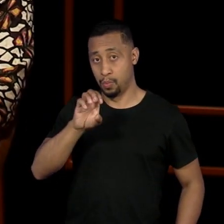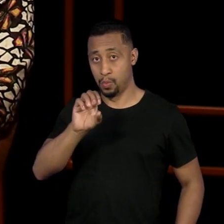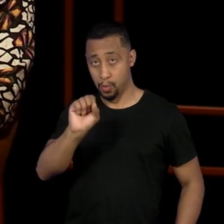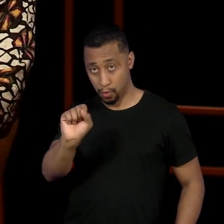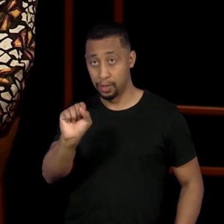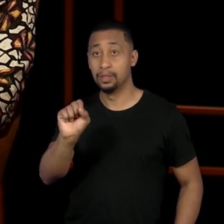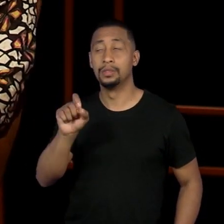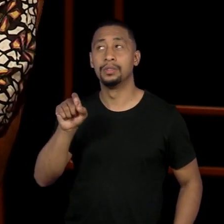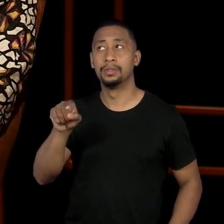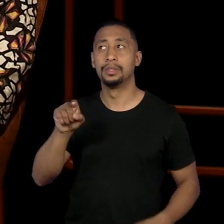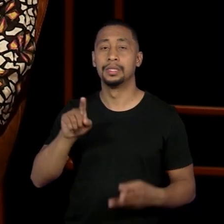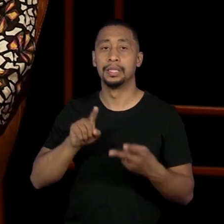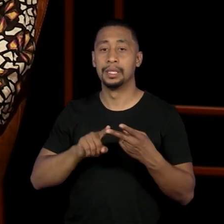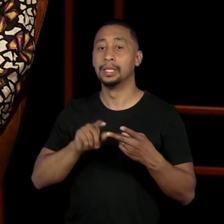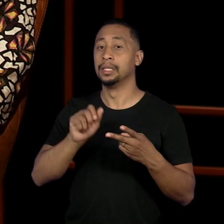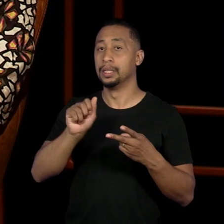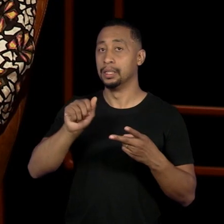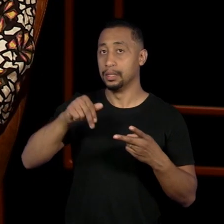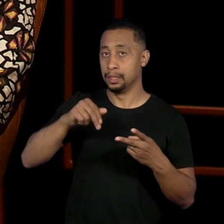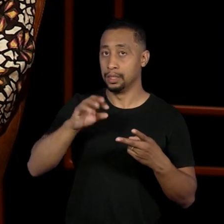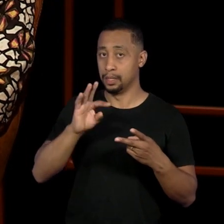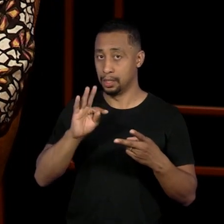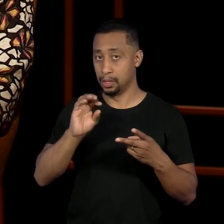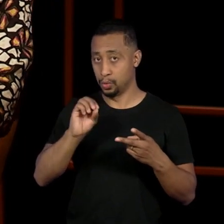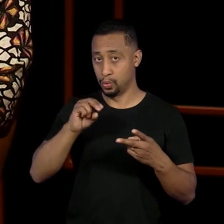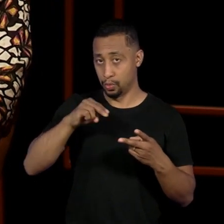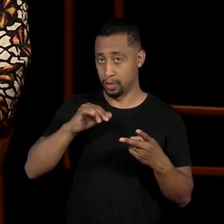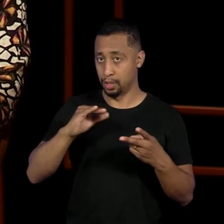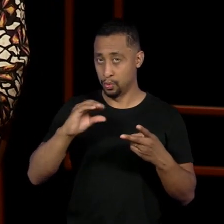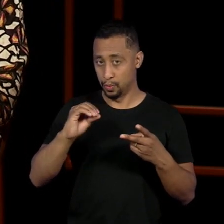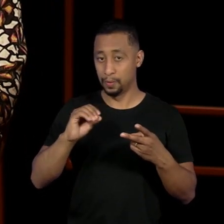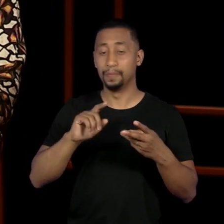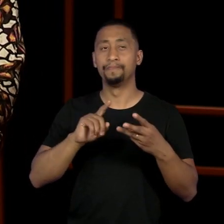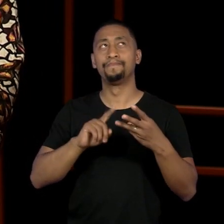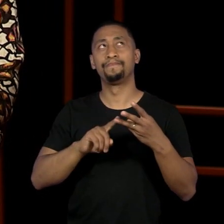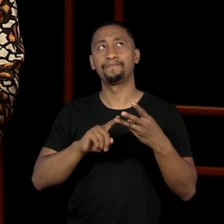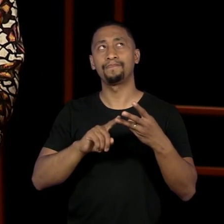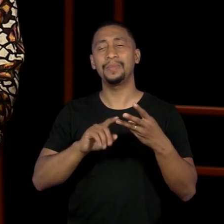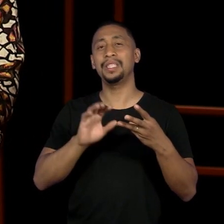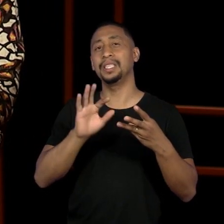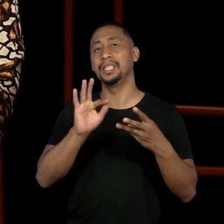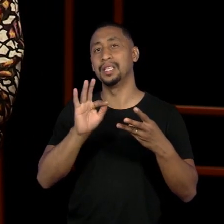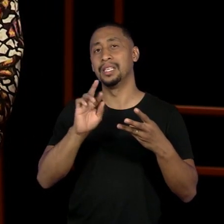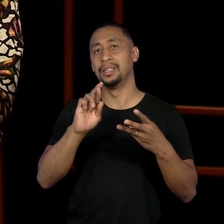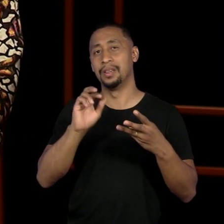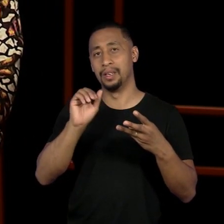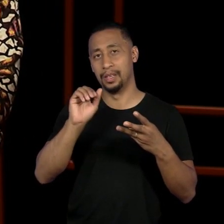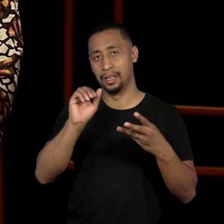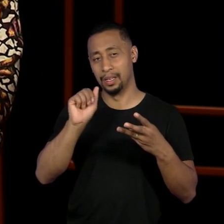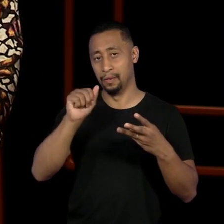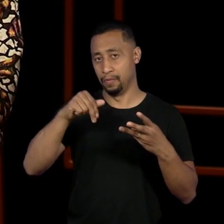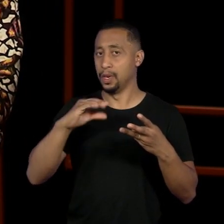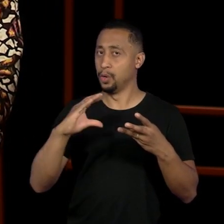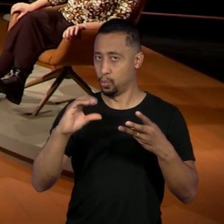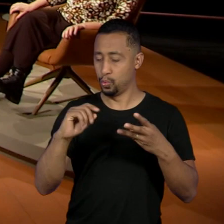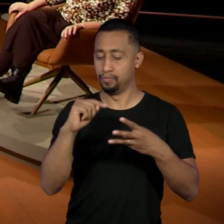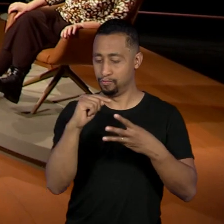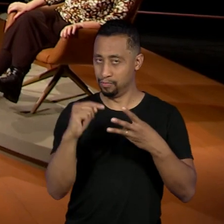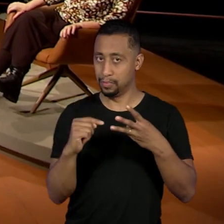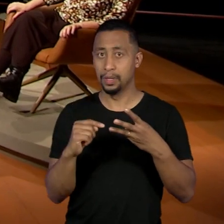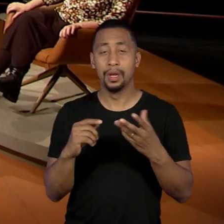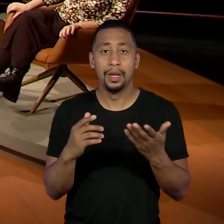musicou António Boto e Fernando Pessoa. O Wagner, eu só dizia, não, mas agora tenho grandes parceiros.